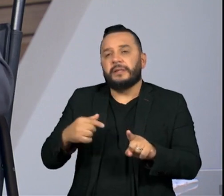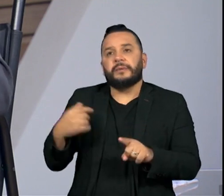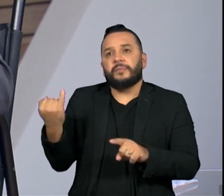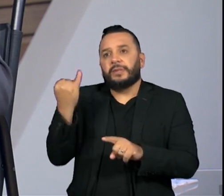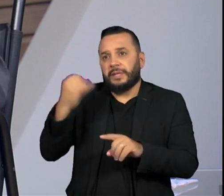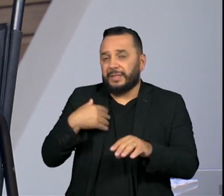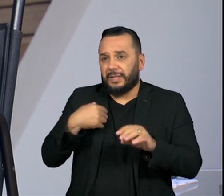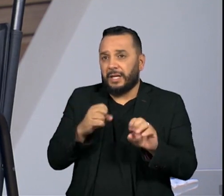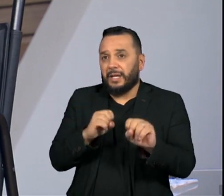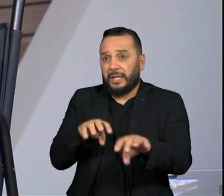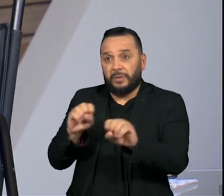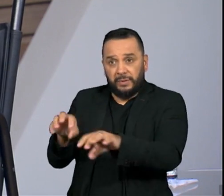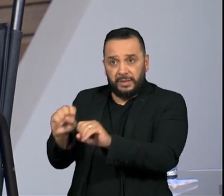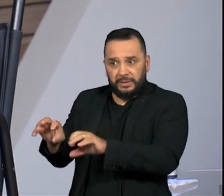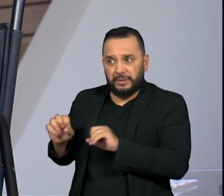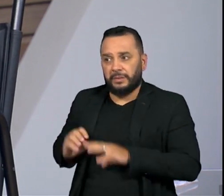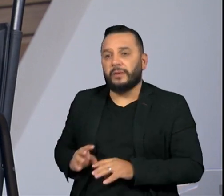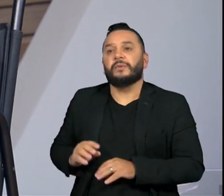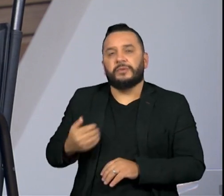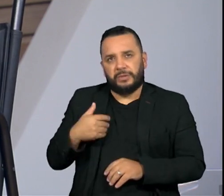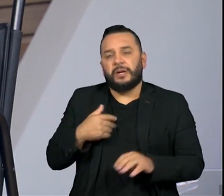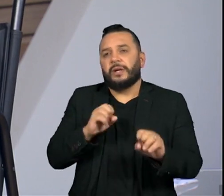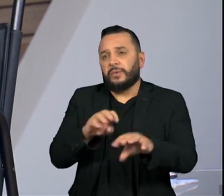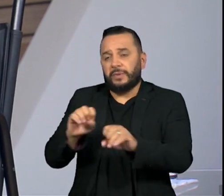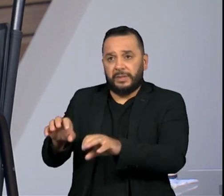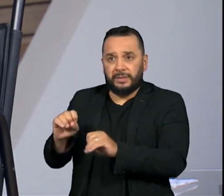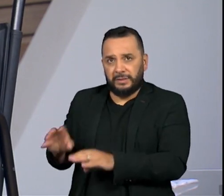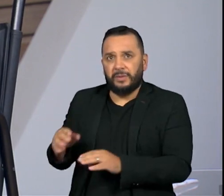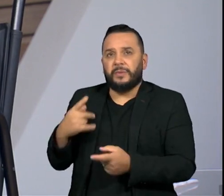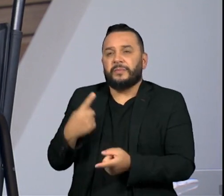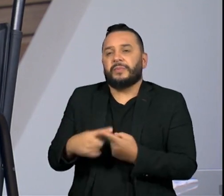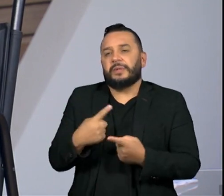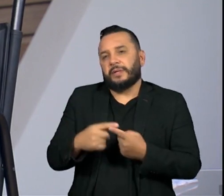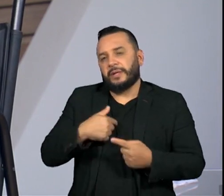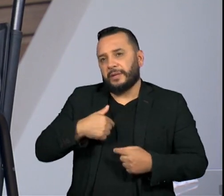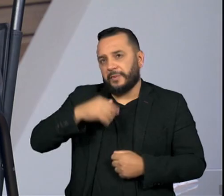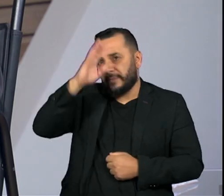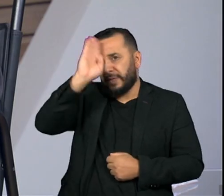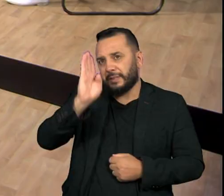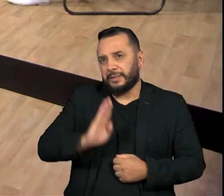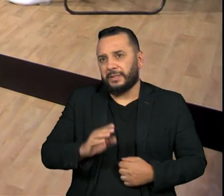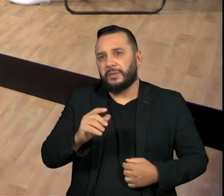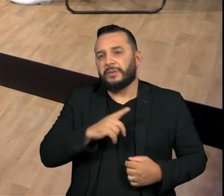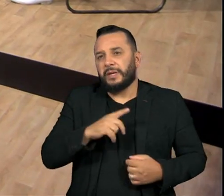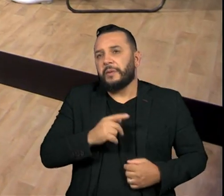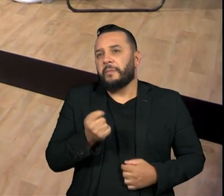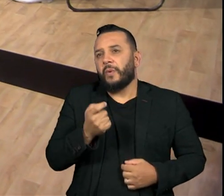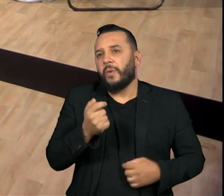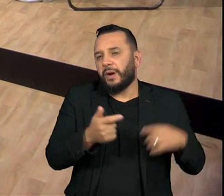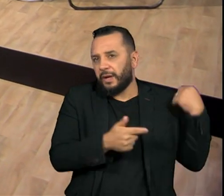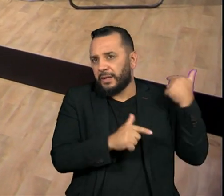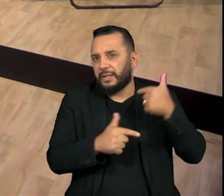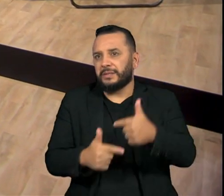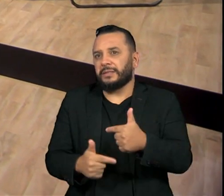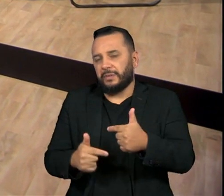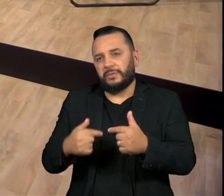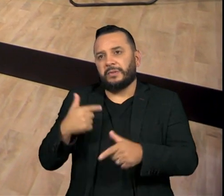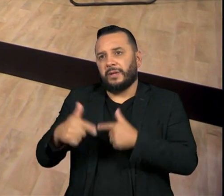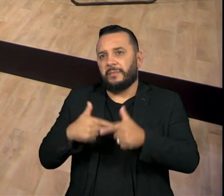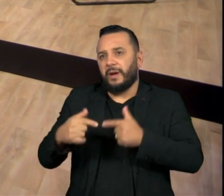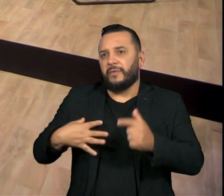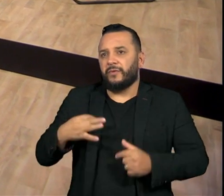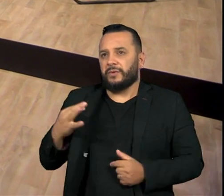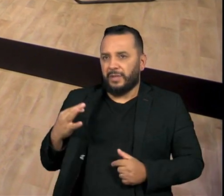educação, por outro lado. Uma educação cívica. O Brasil tem uma baixa tradição de trabalho voluntário. O Brasil é sempre